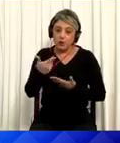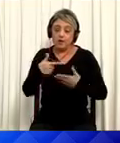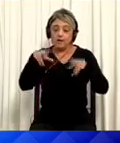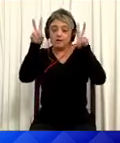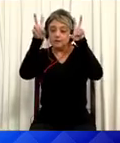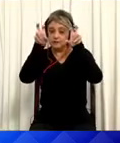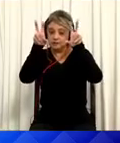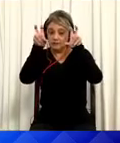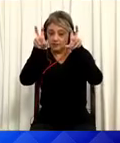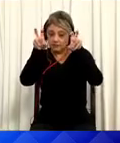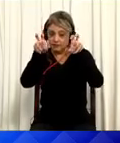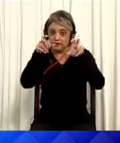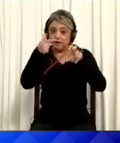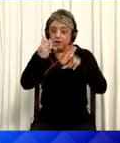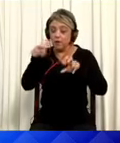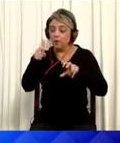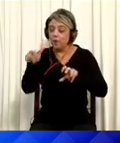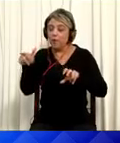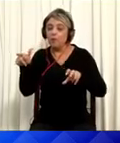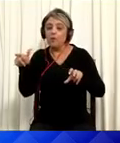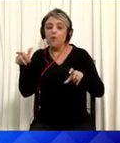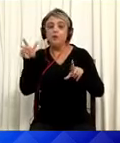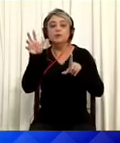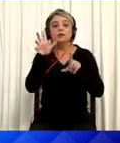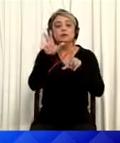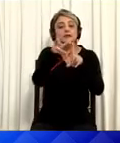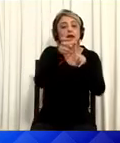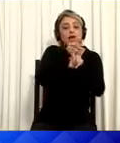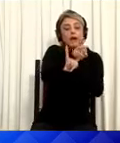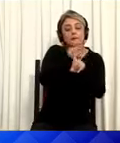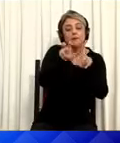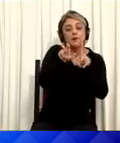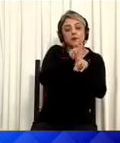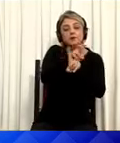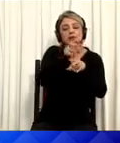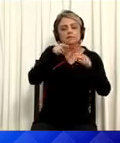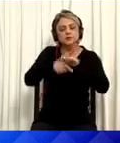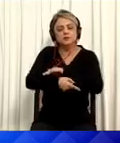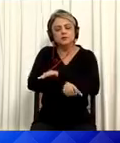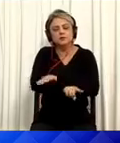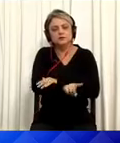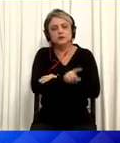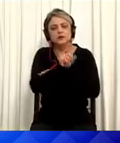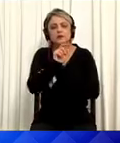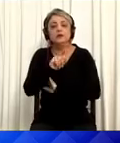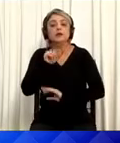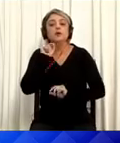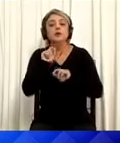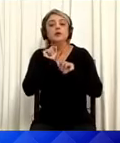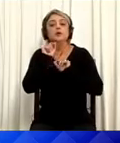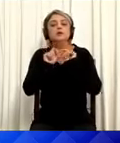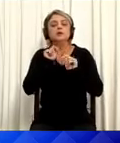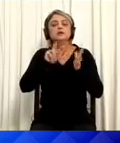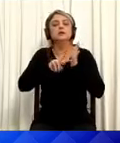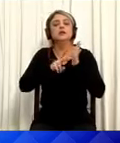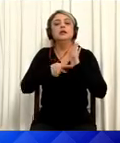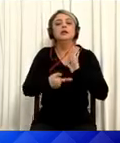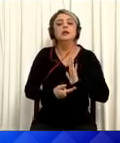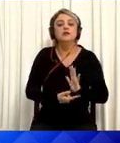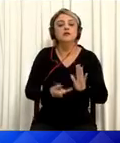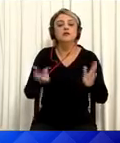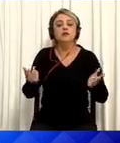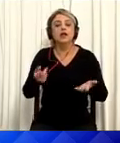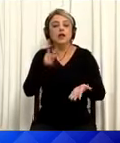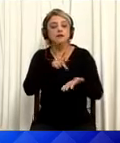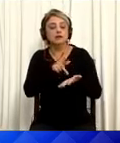tema, talvez com outras abordagens, para a gente poder aprofundar sobre o que significa a